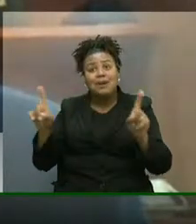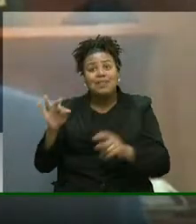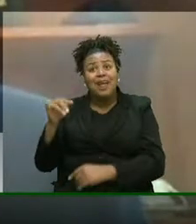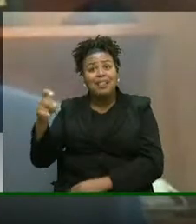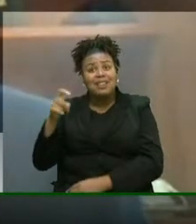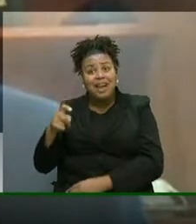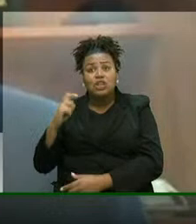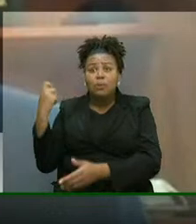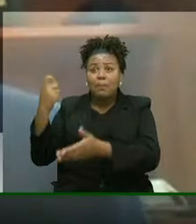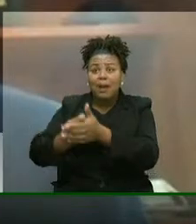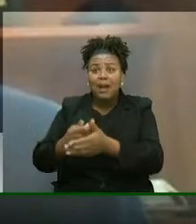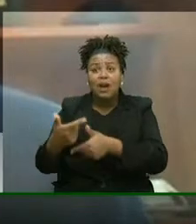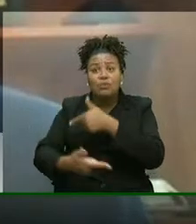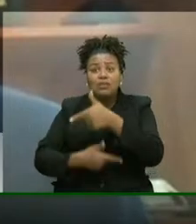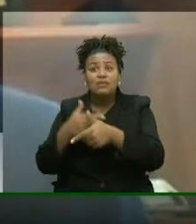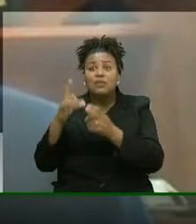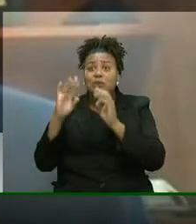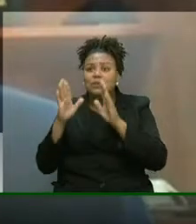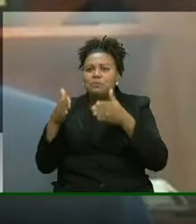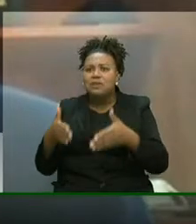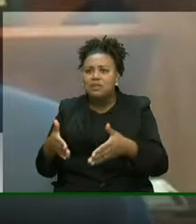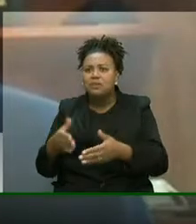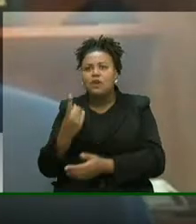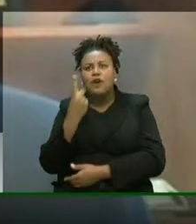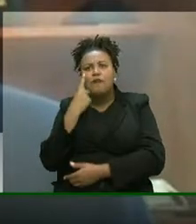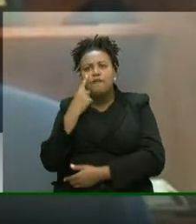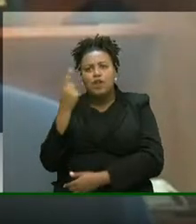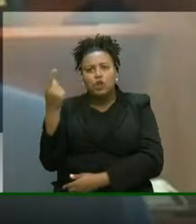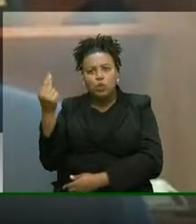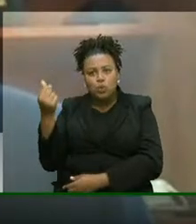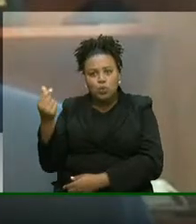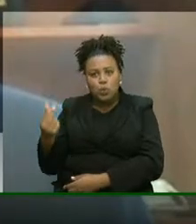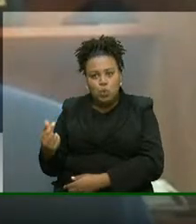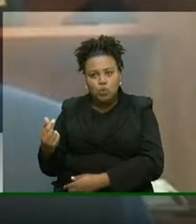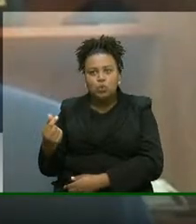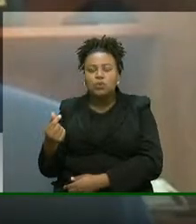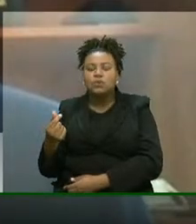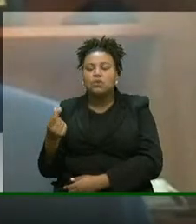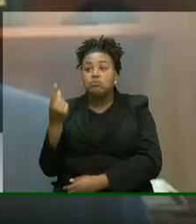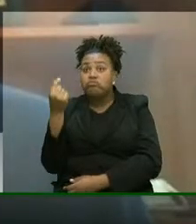são para remunerar um serviço em específico. E aí, buscando os custos